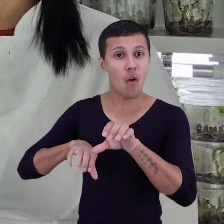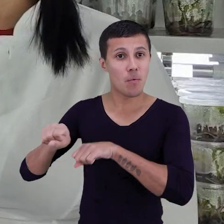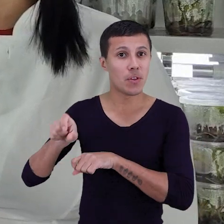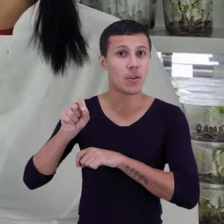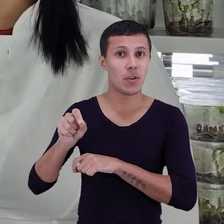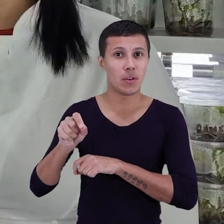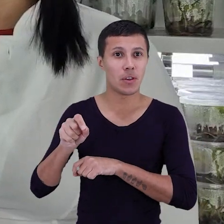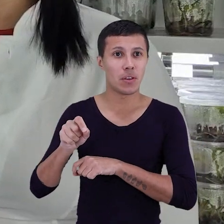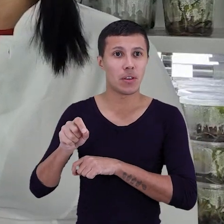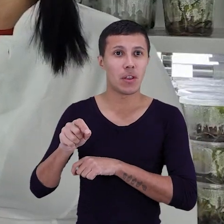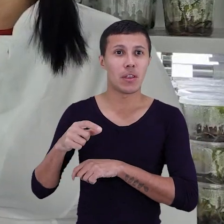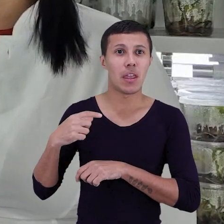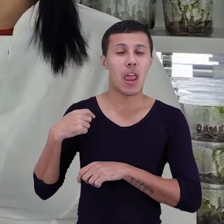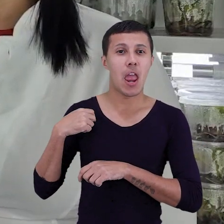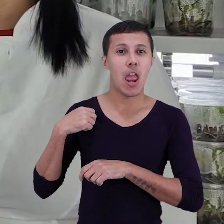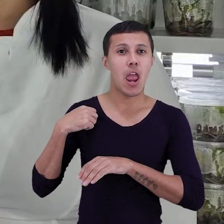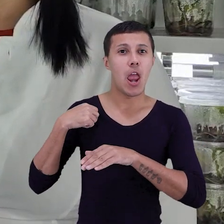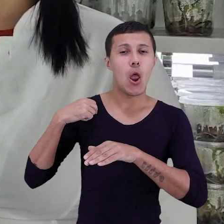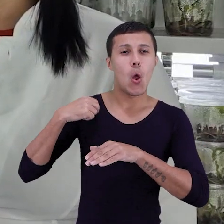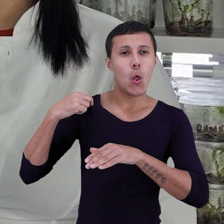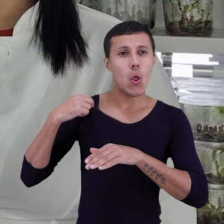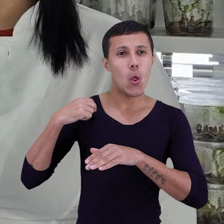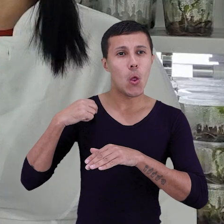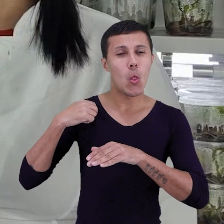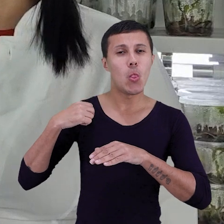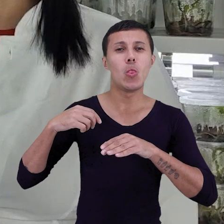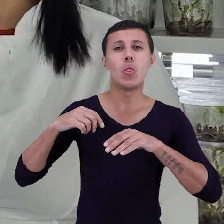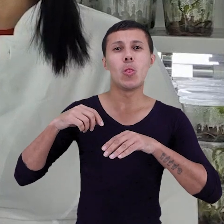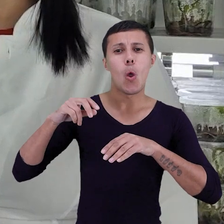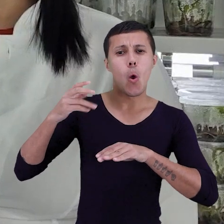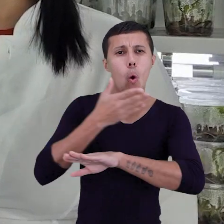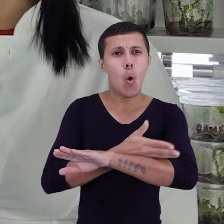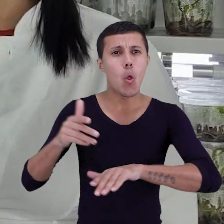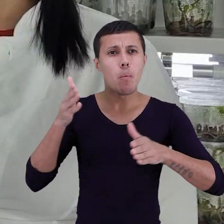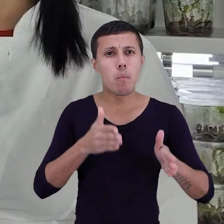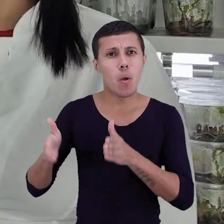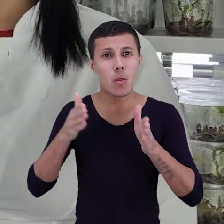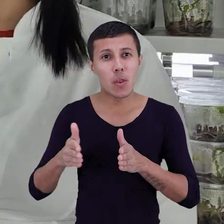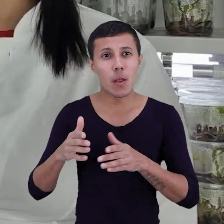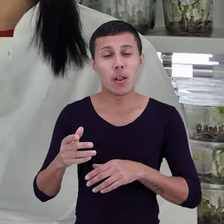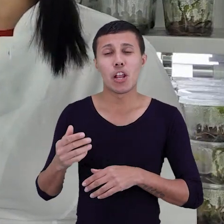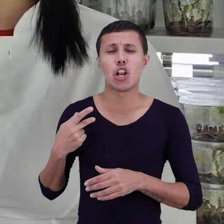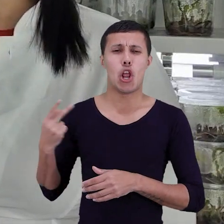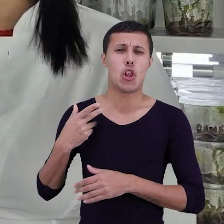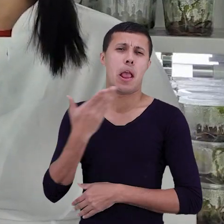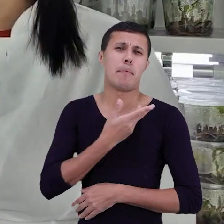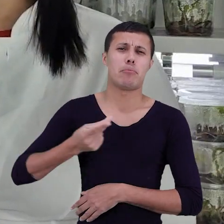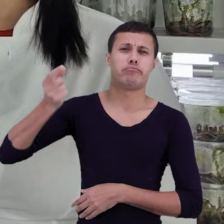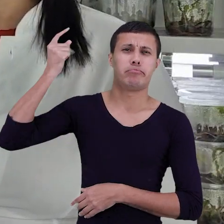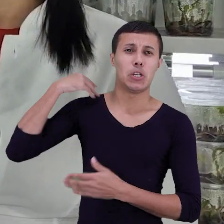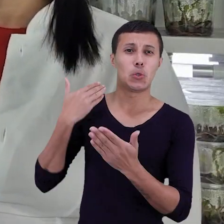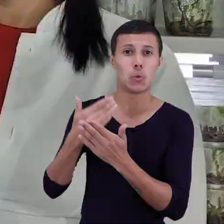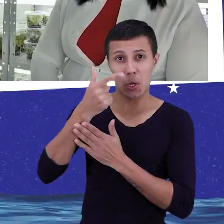área da cultura de tecidos, né, com a parte da biotecnologia. E nós somos amigas desde a graduação, se conhecemos